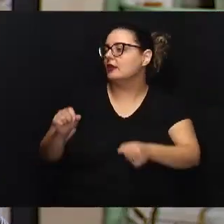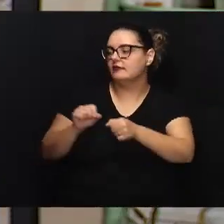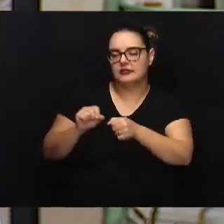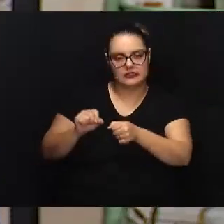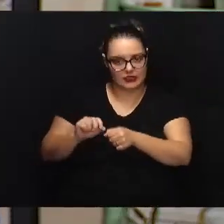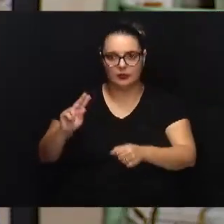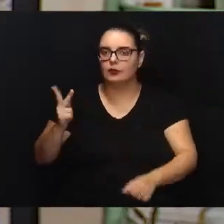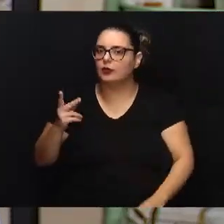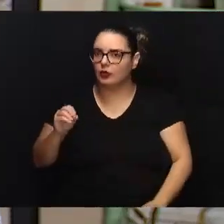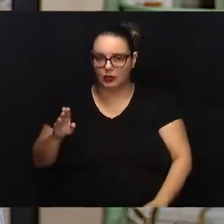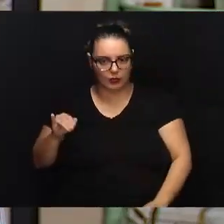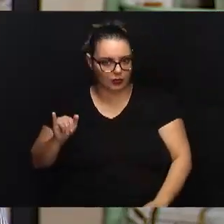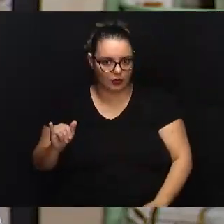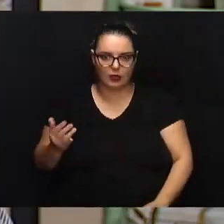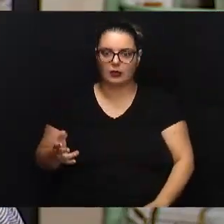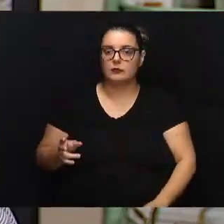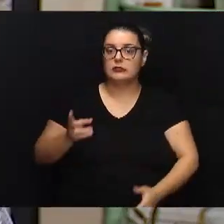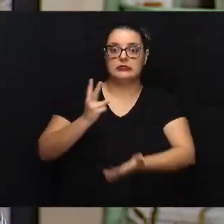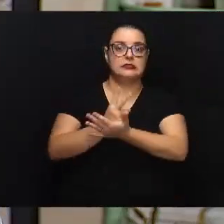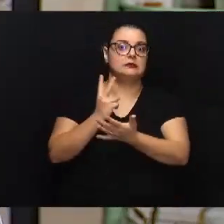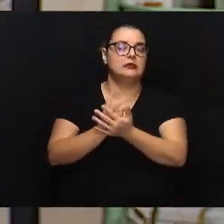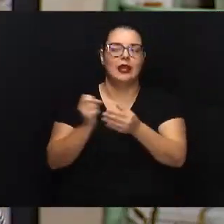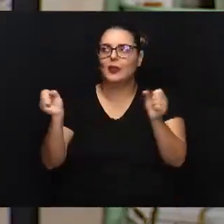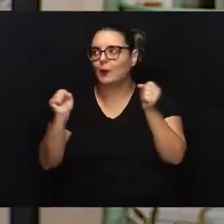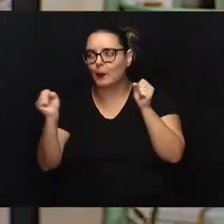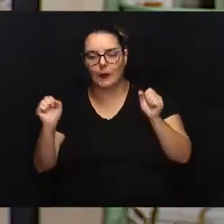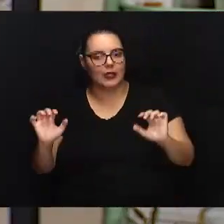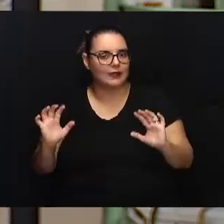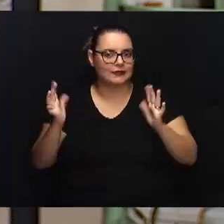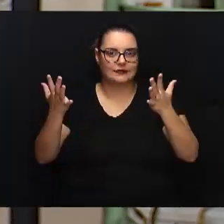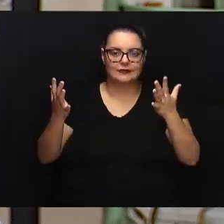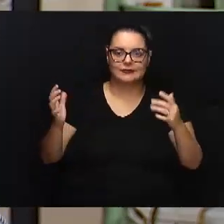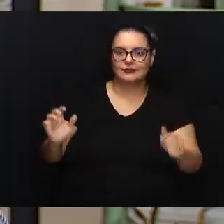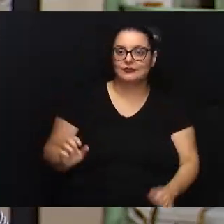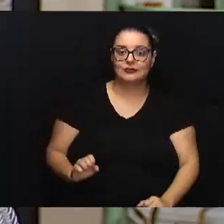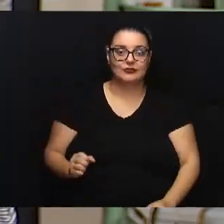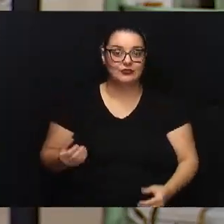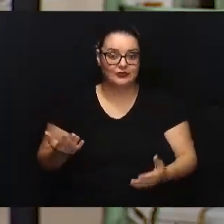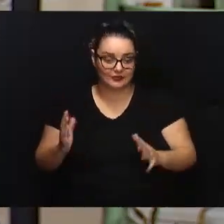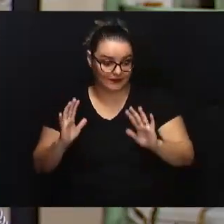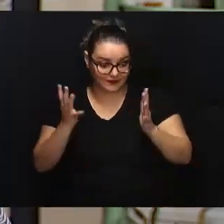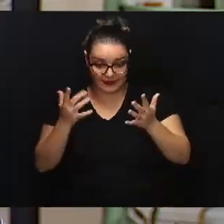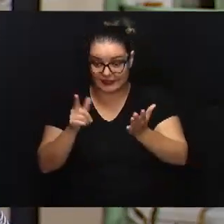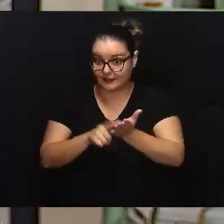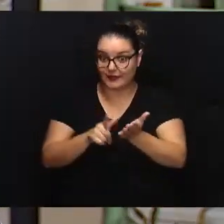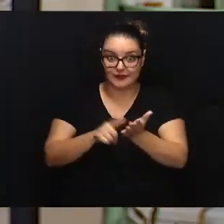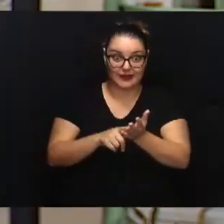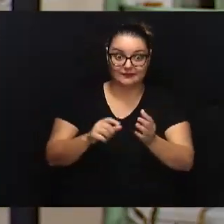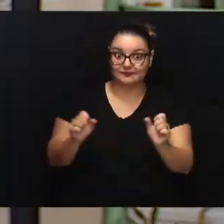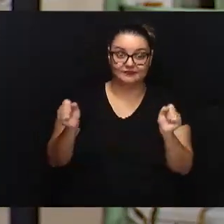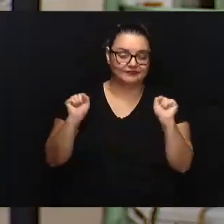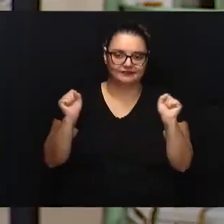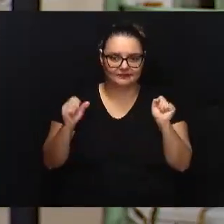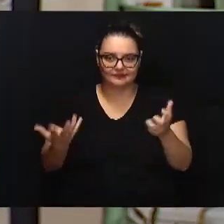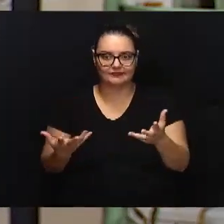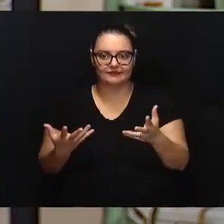Sempre gostei de festa, sempre gostei de eventos, sempre gostei de papel, gosto muito da coisa do pegar,